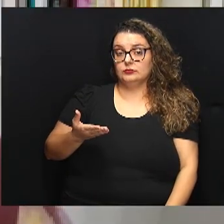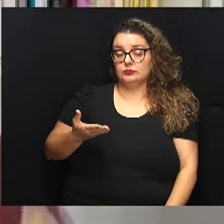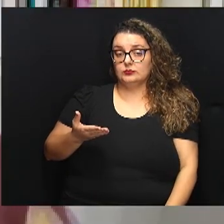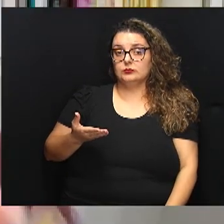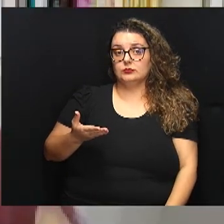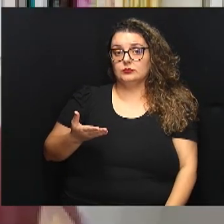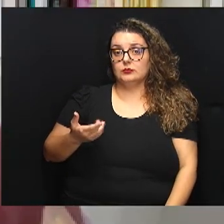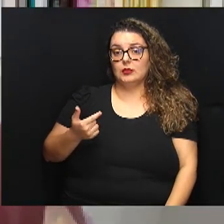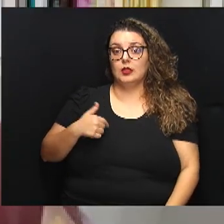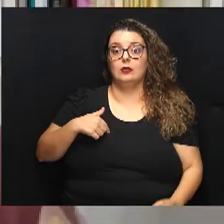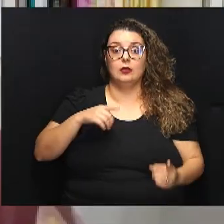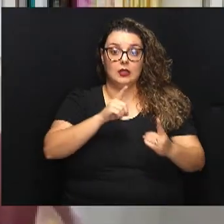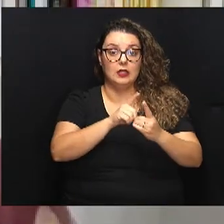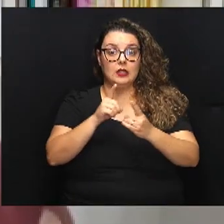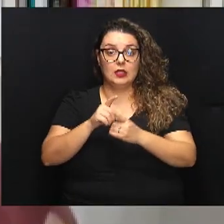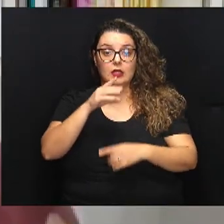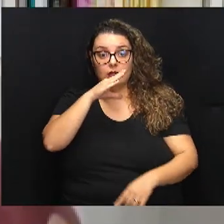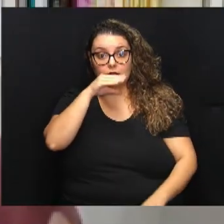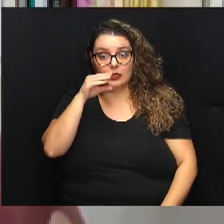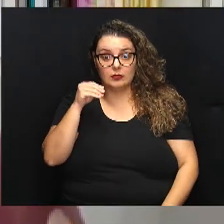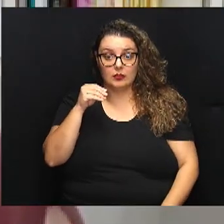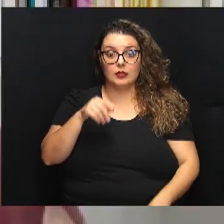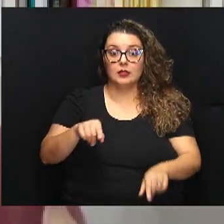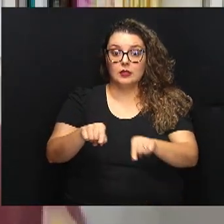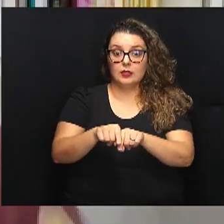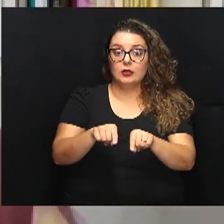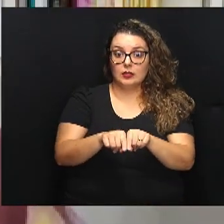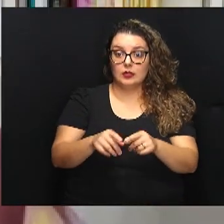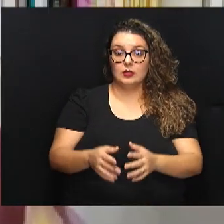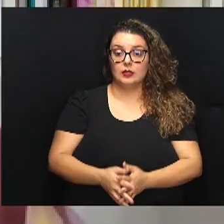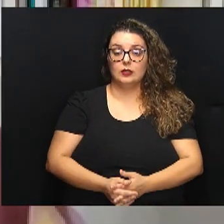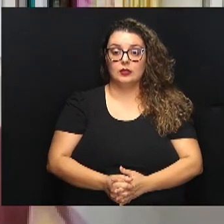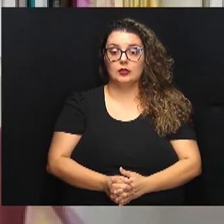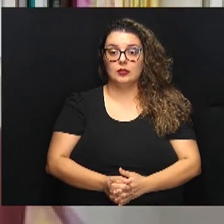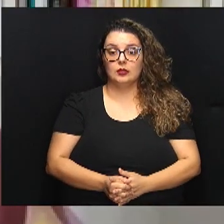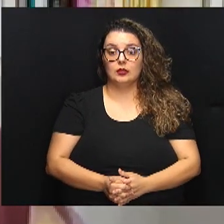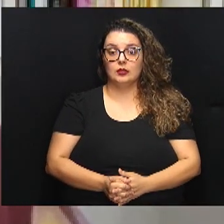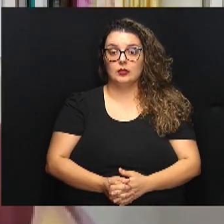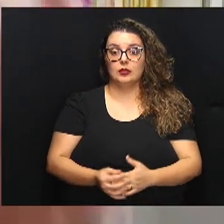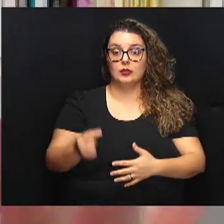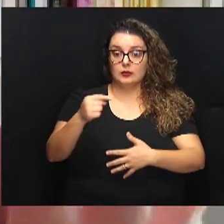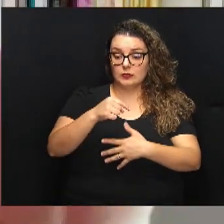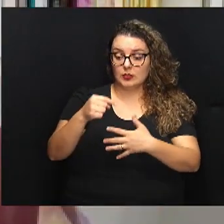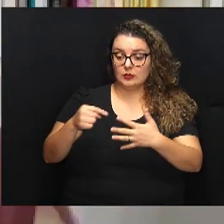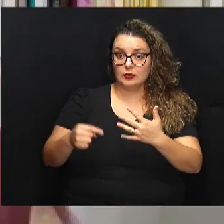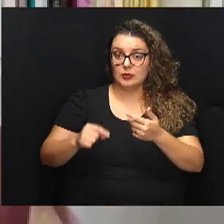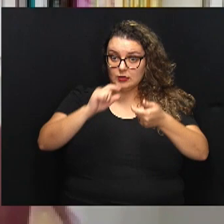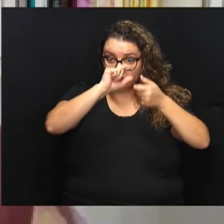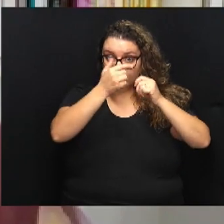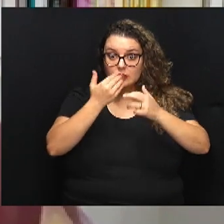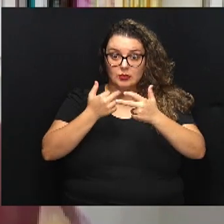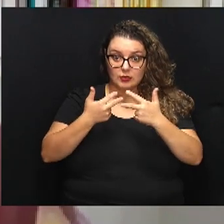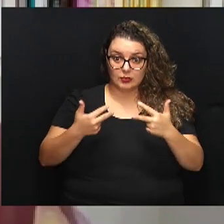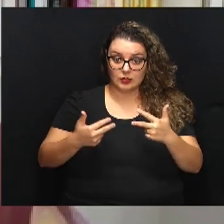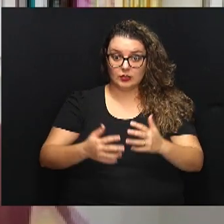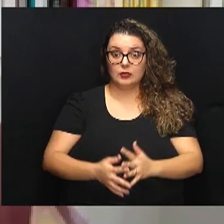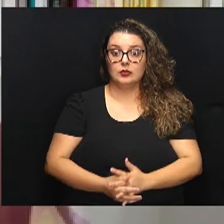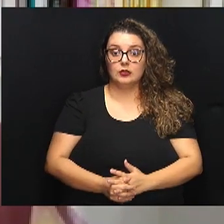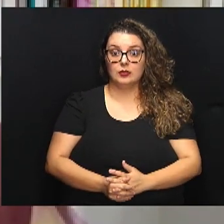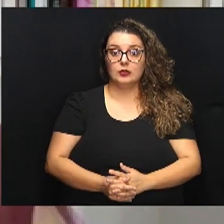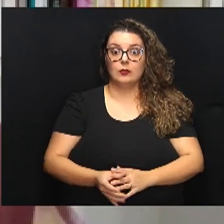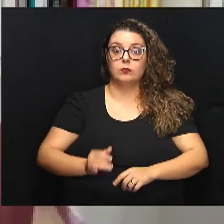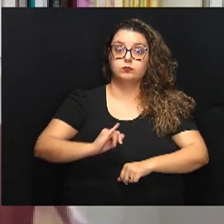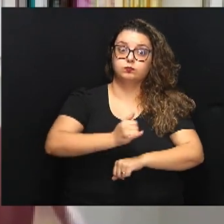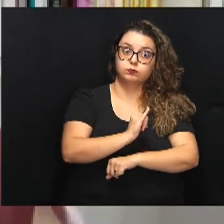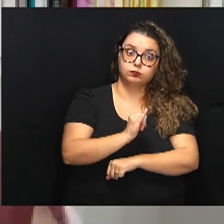Eu atendo bastante adolescente, inclusive com questões de transtorno alimentar ou de